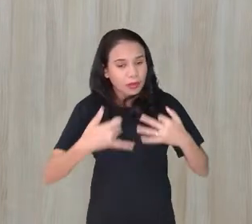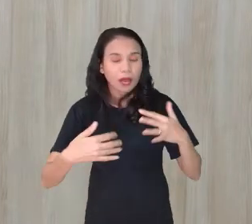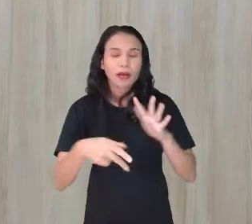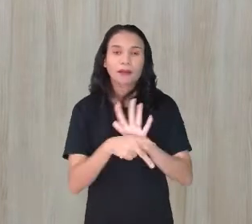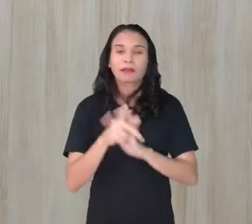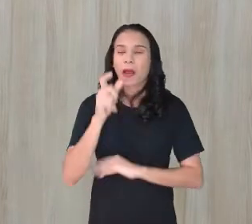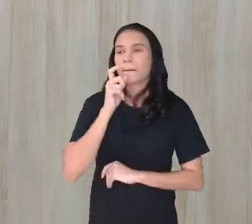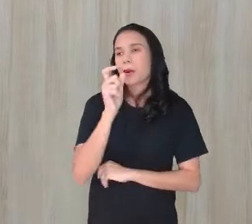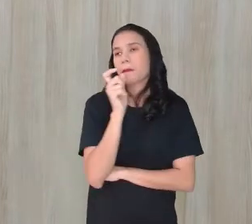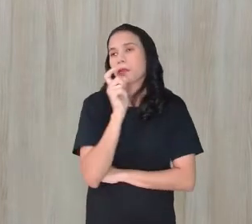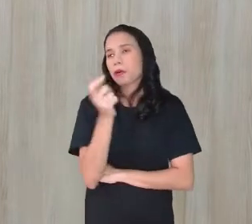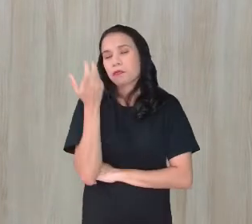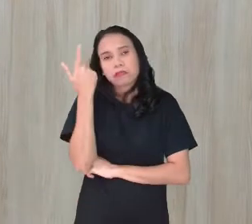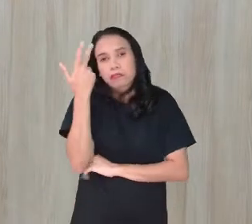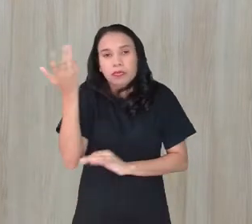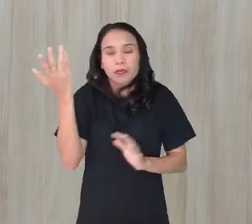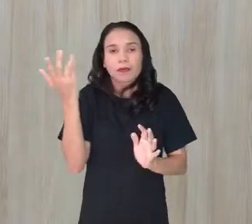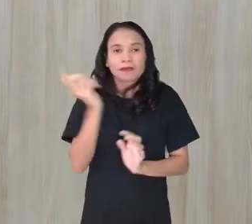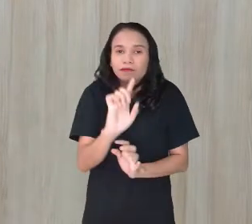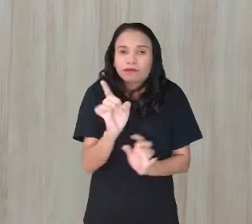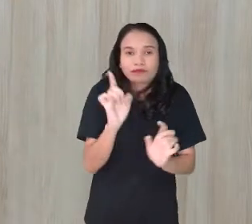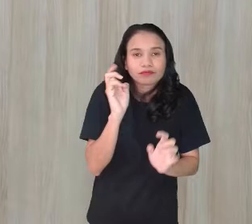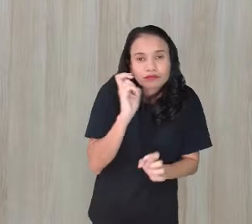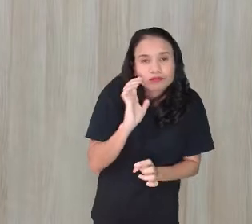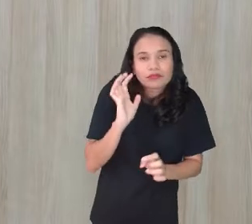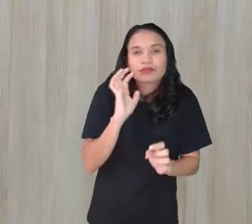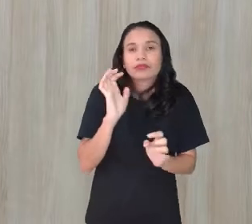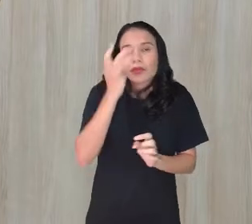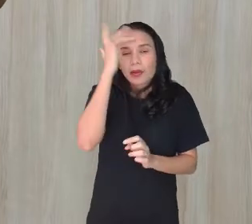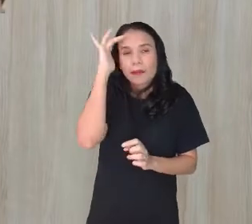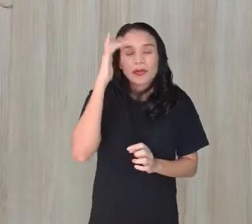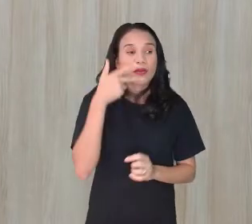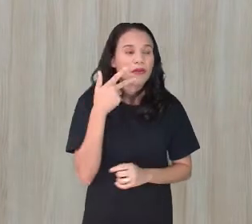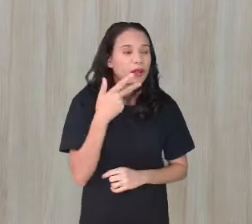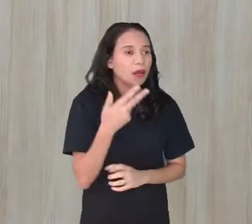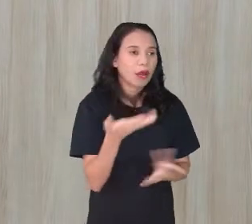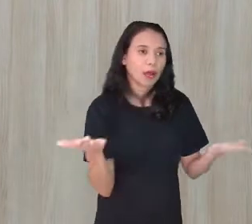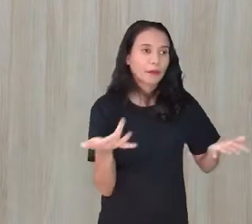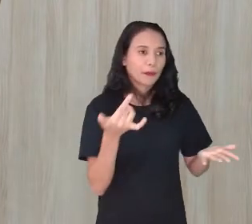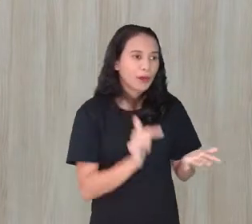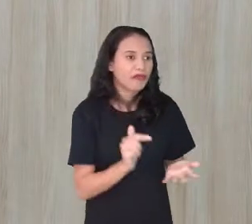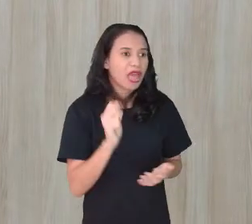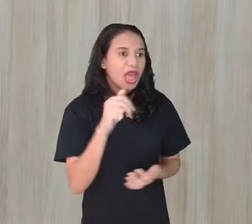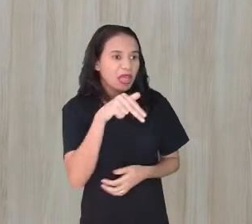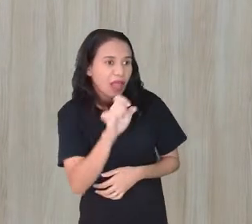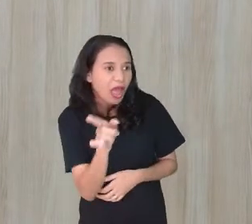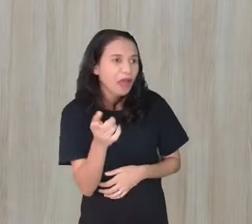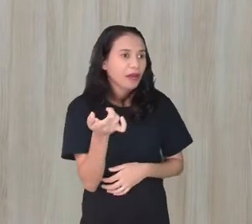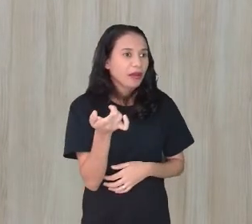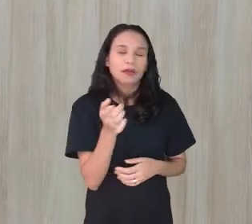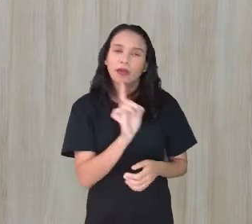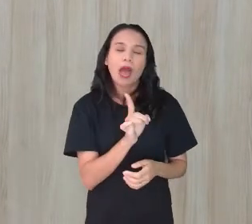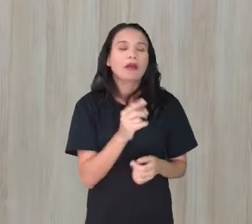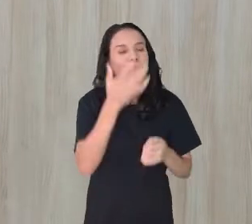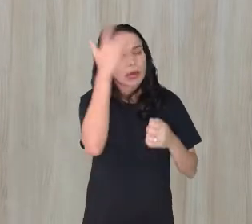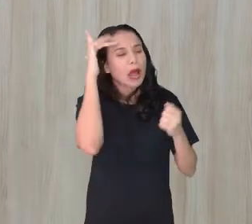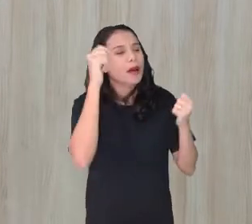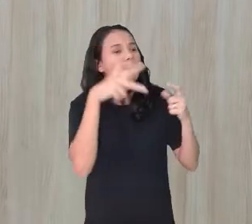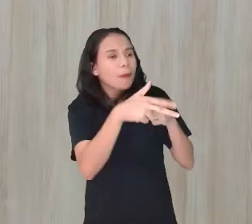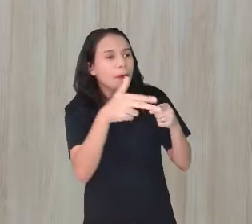de oralidade, tá certo? Não é comum que se faça esse cerceamento da linguagem que o entrevistado vai